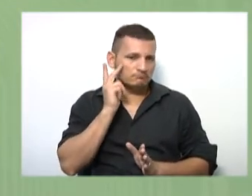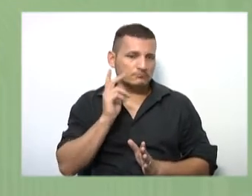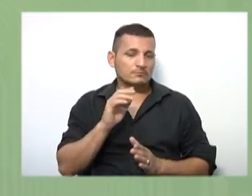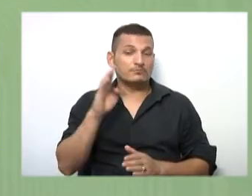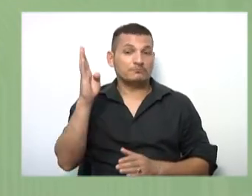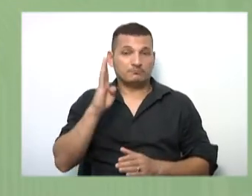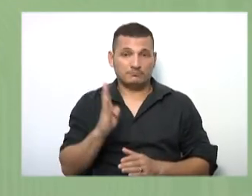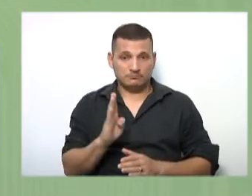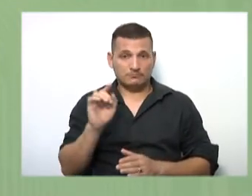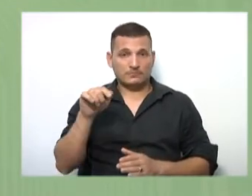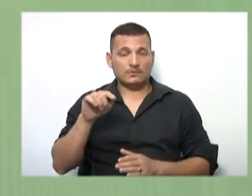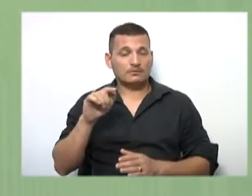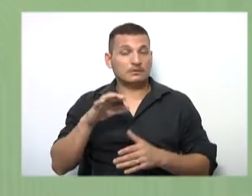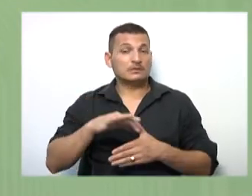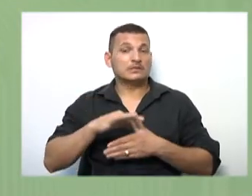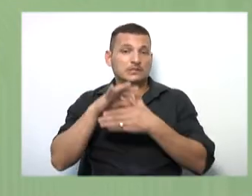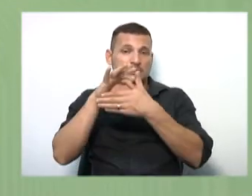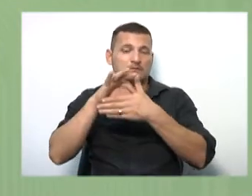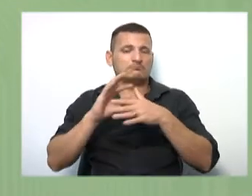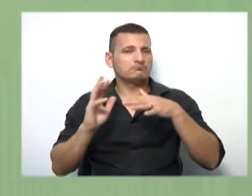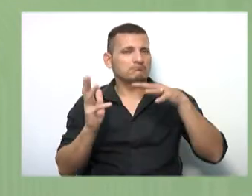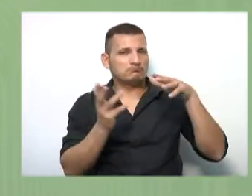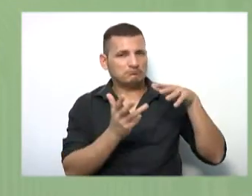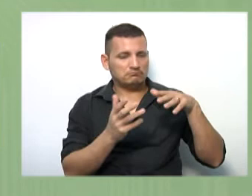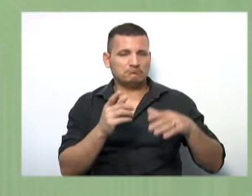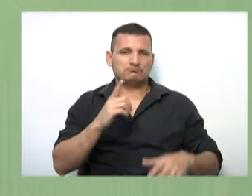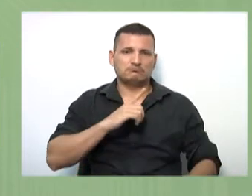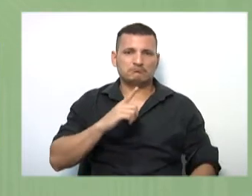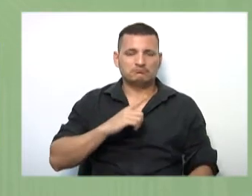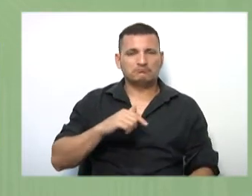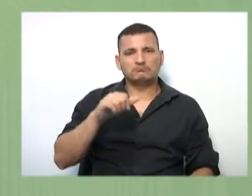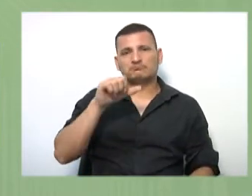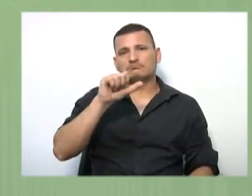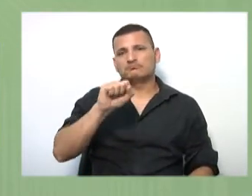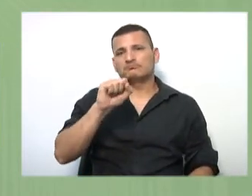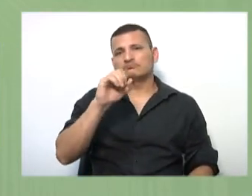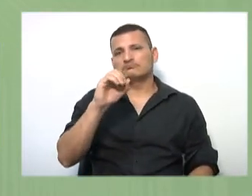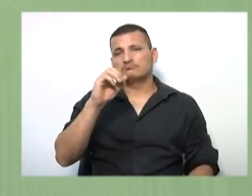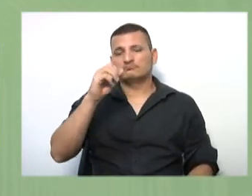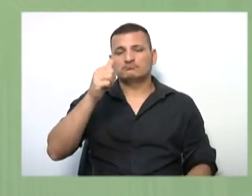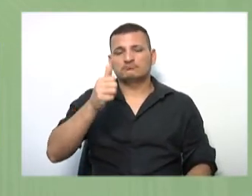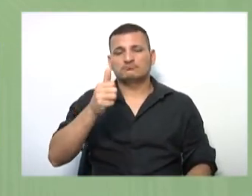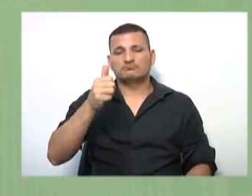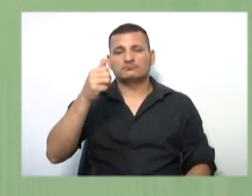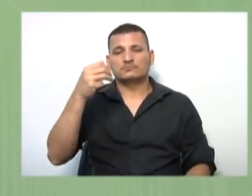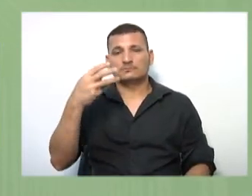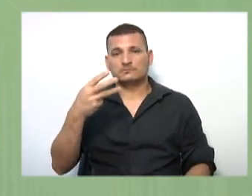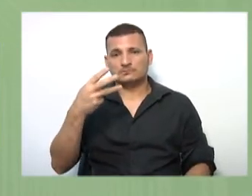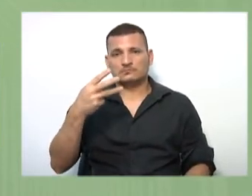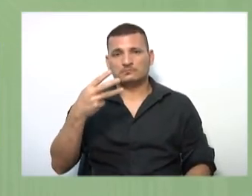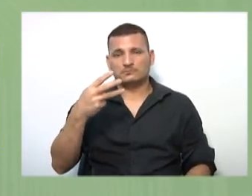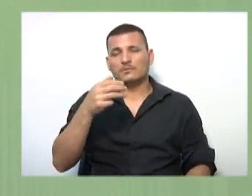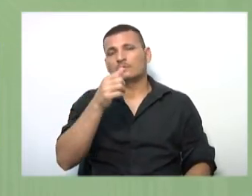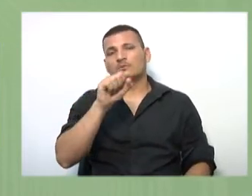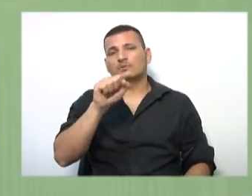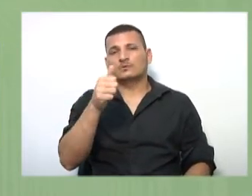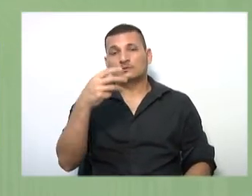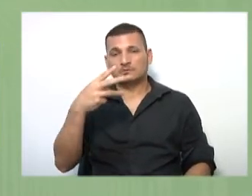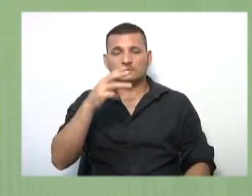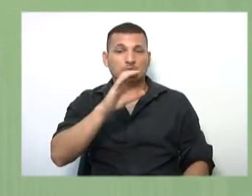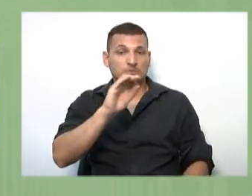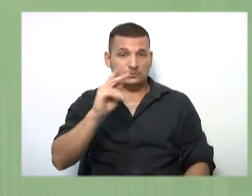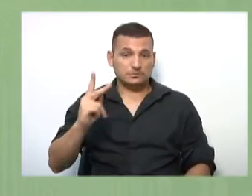mundial nesse setor, possuindo um total de 813 cooperativas que juntas atendem